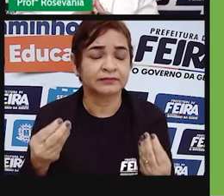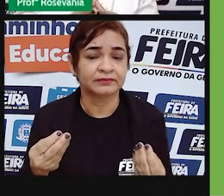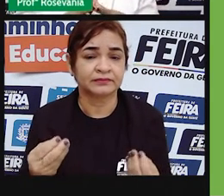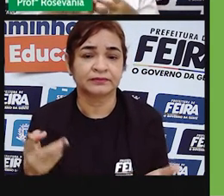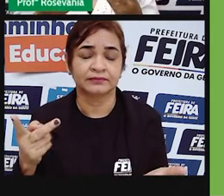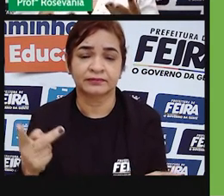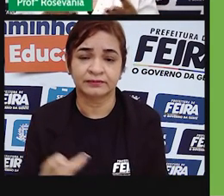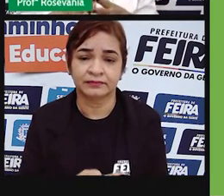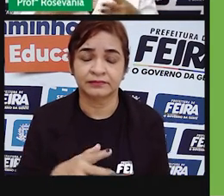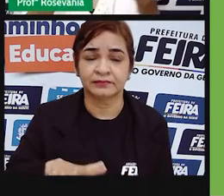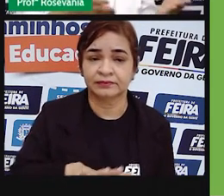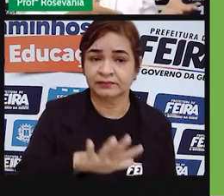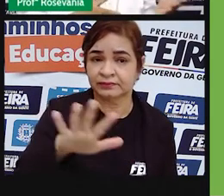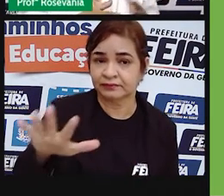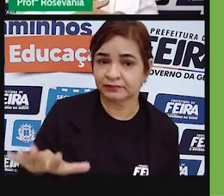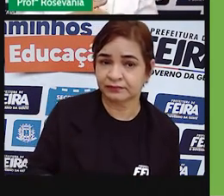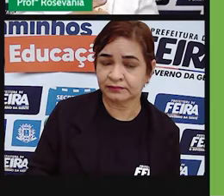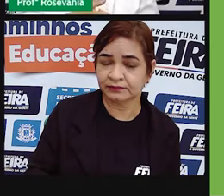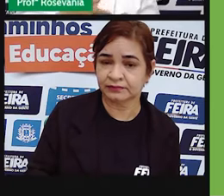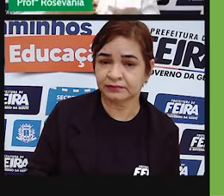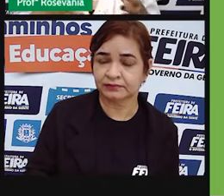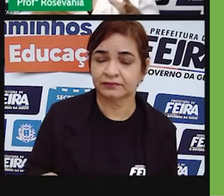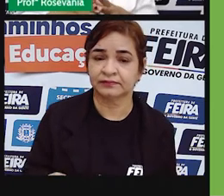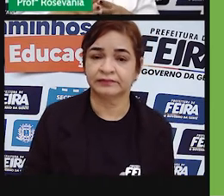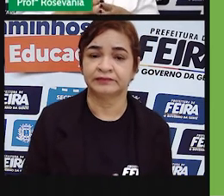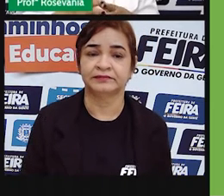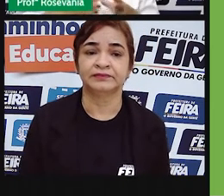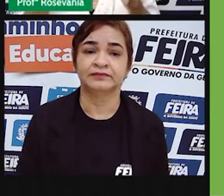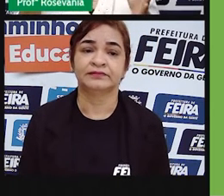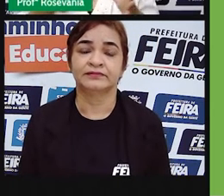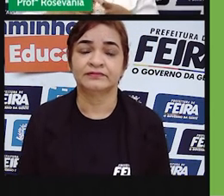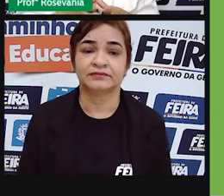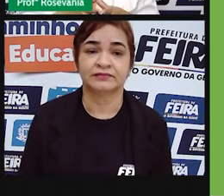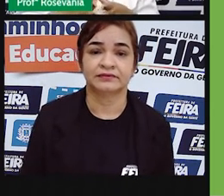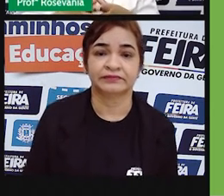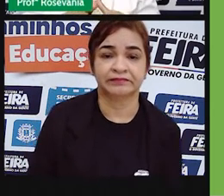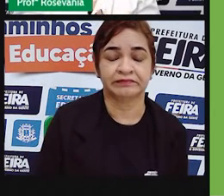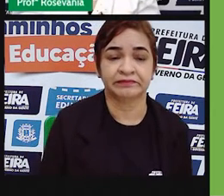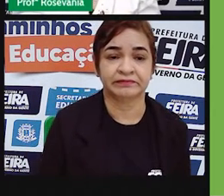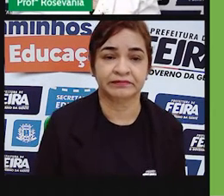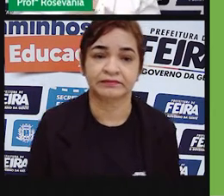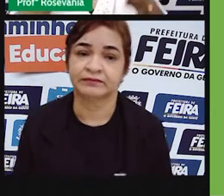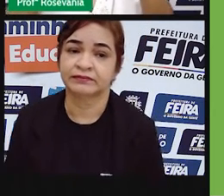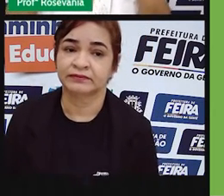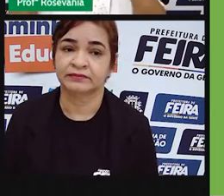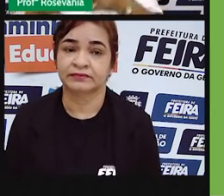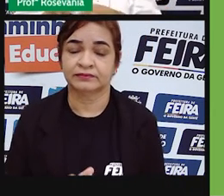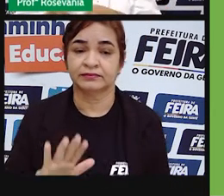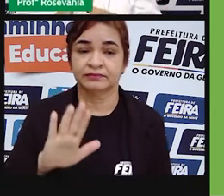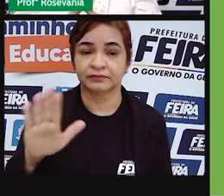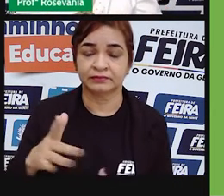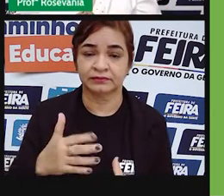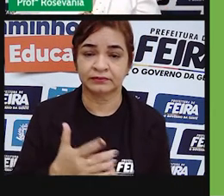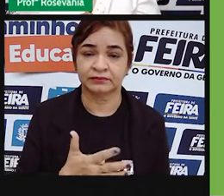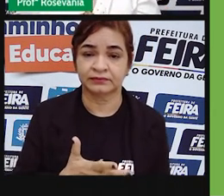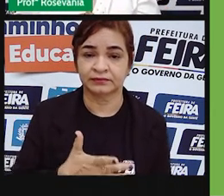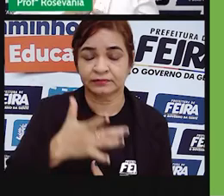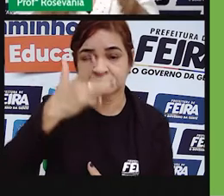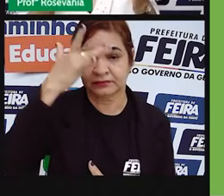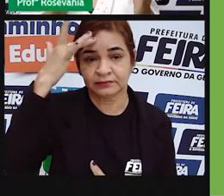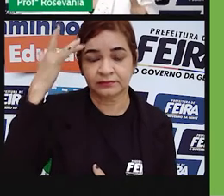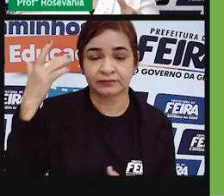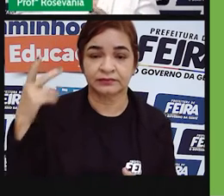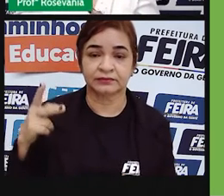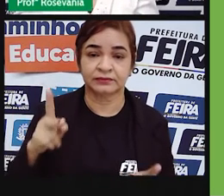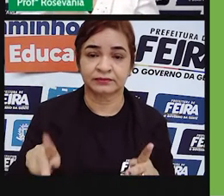acontecem nos Espaços urbanos As vezes também não em alguns espaços rurais mas é mais comum nos Espaços urbanos EA população